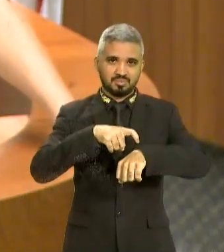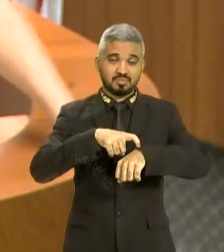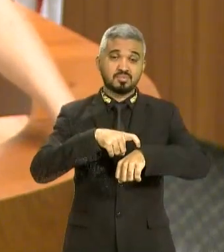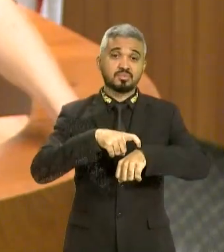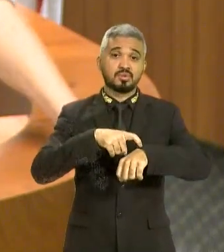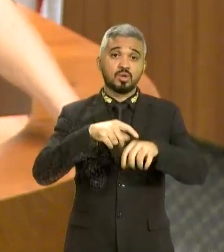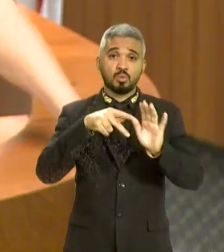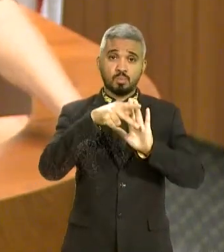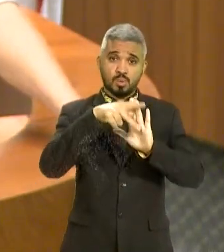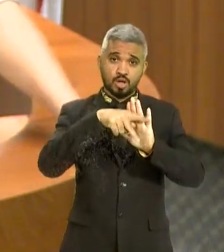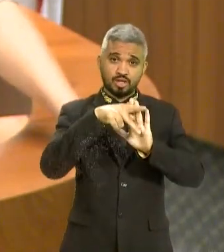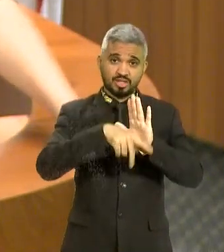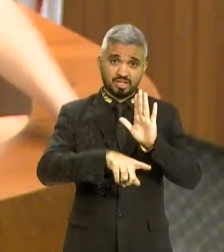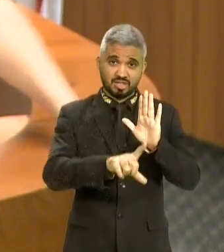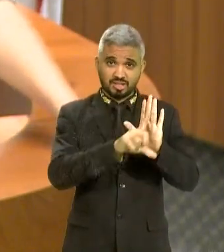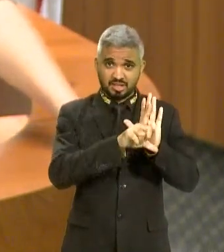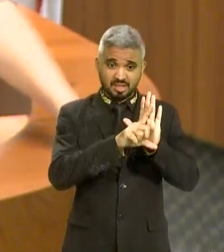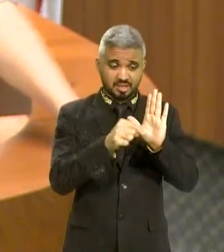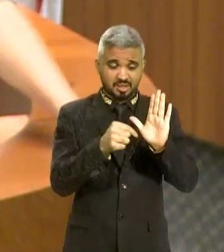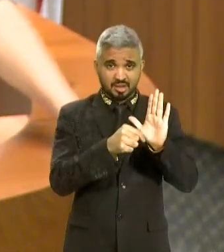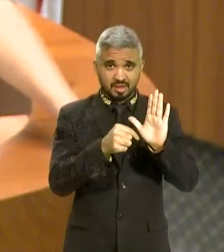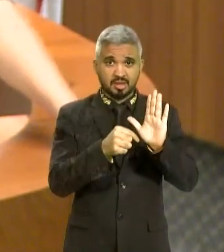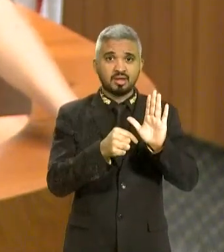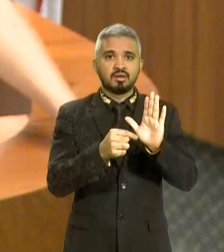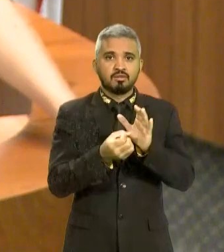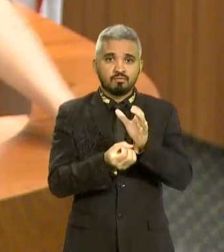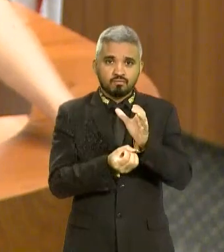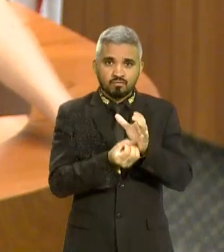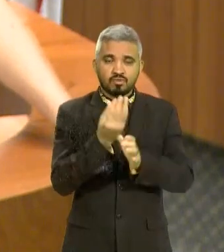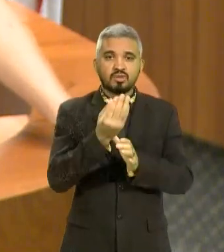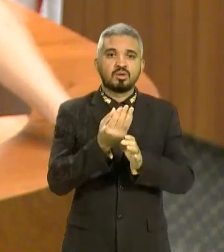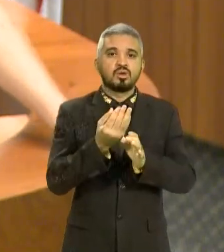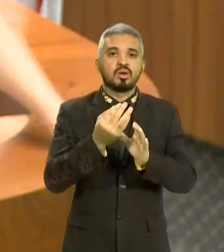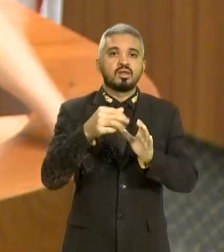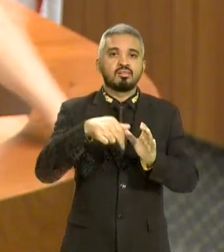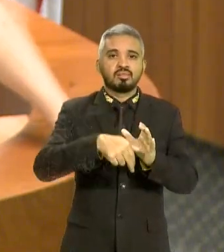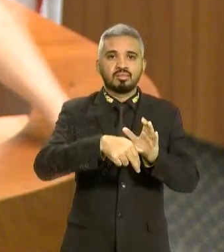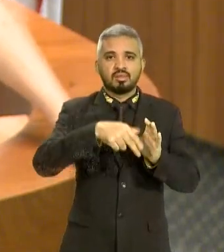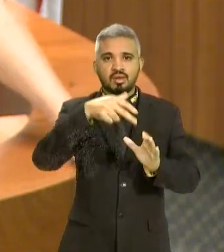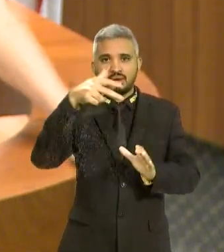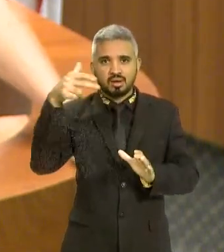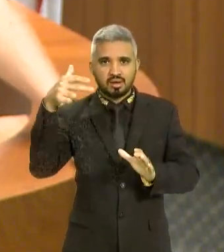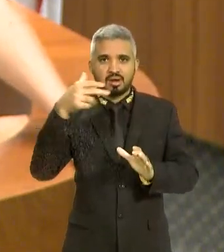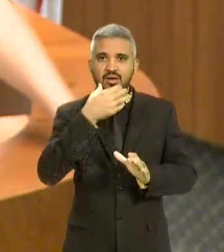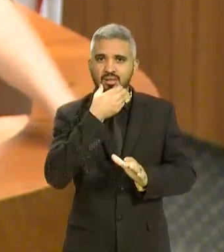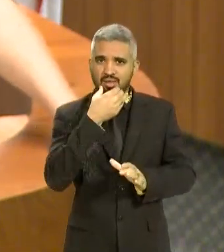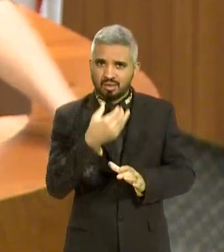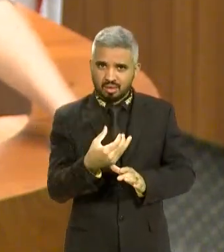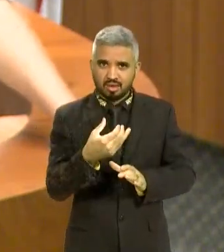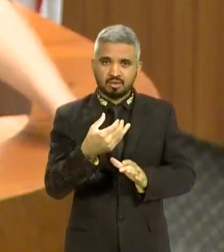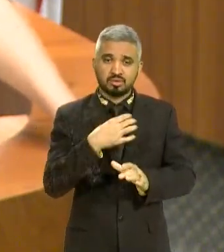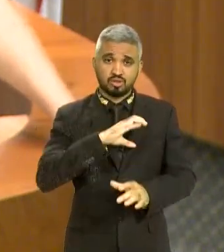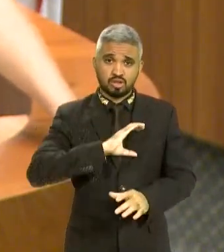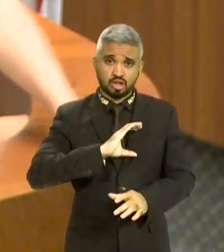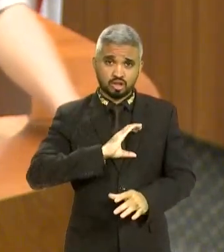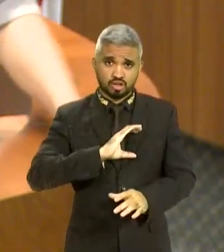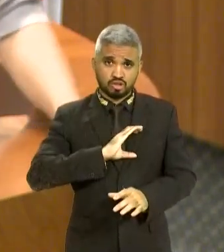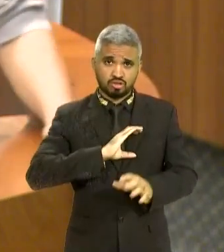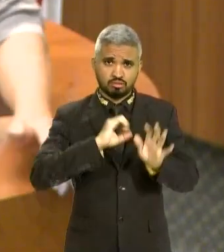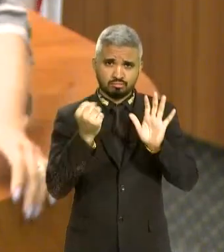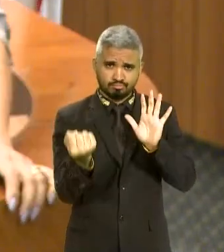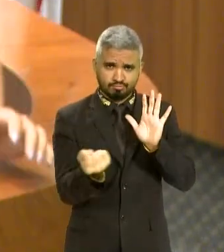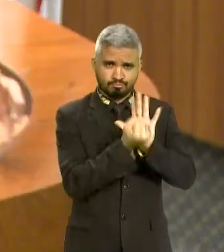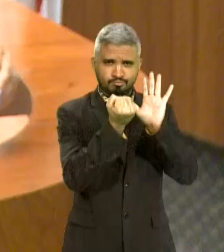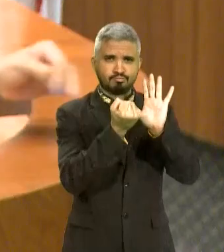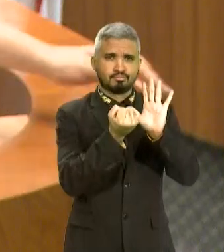tornar o Natal iluminado da cidade de Caxias patrimônio cultural e imaterial do estado do Maranhão. Tenho